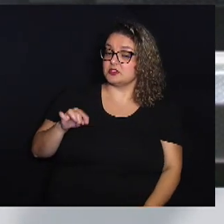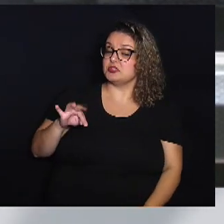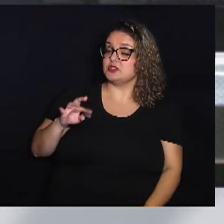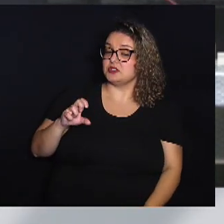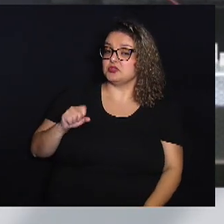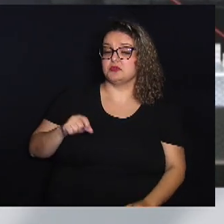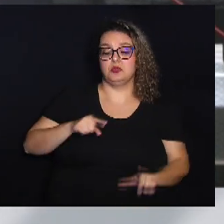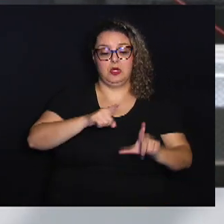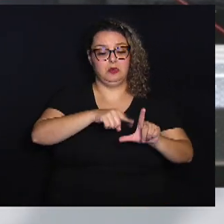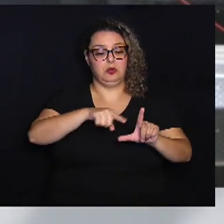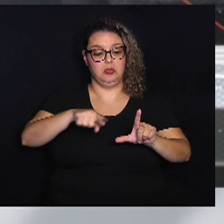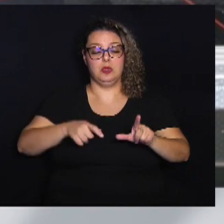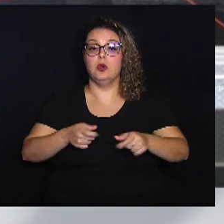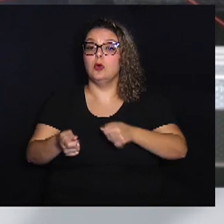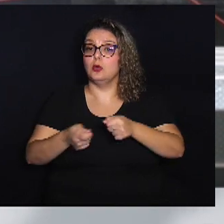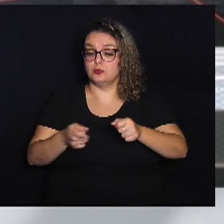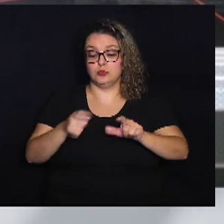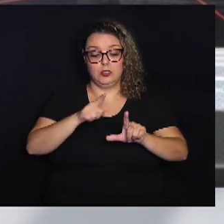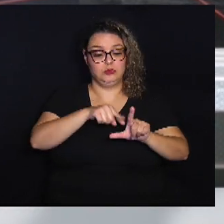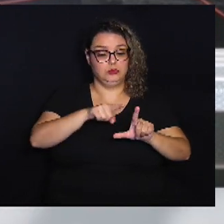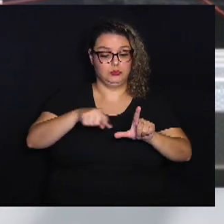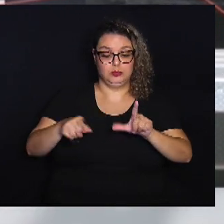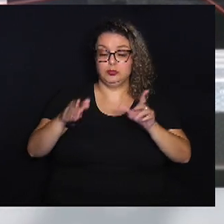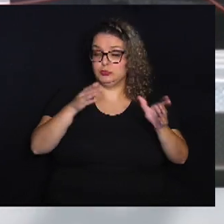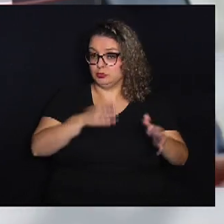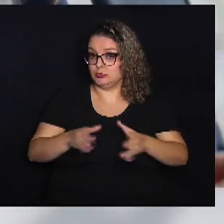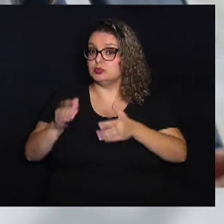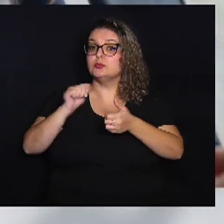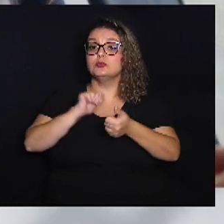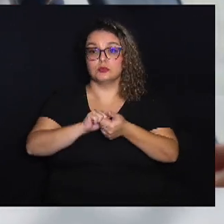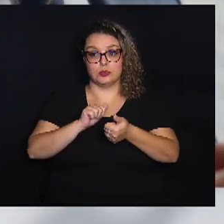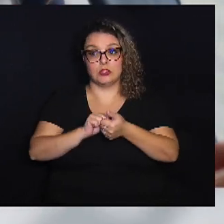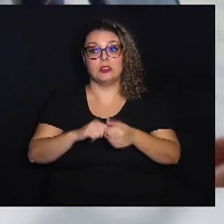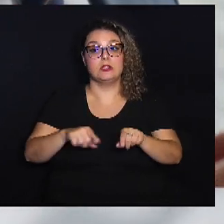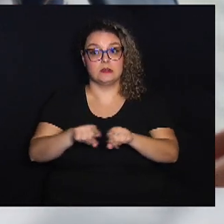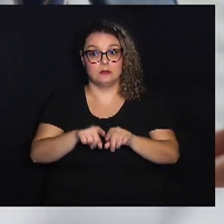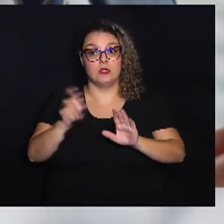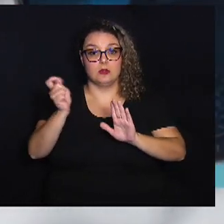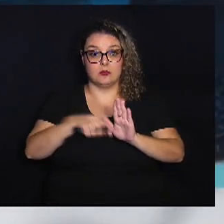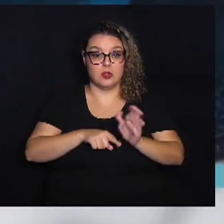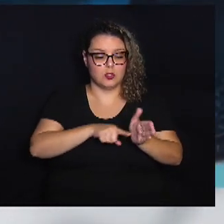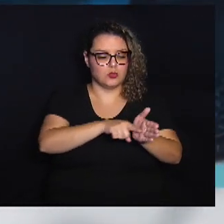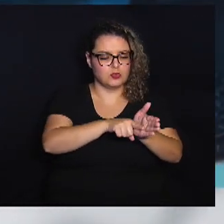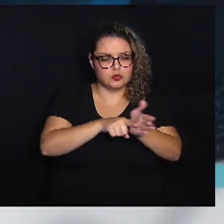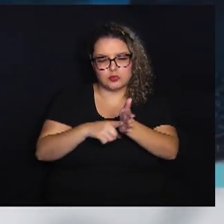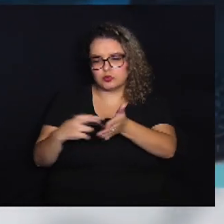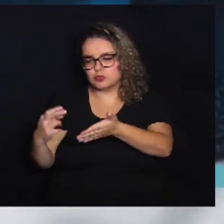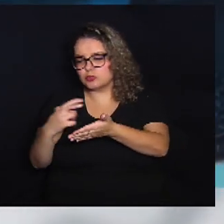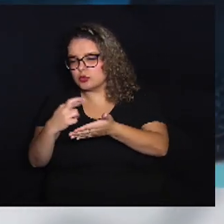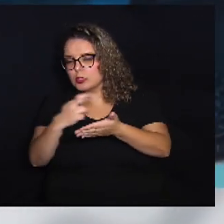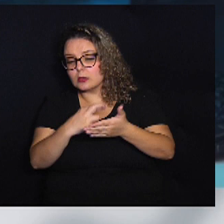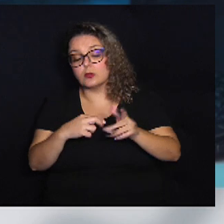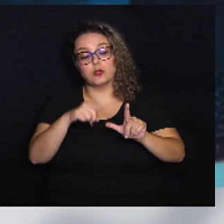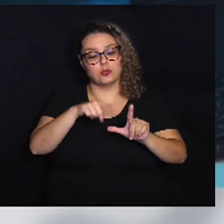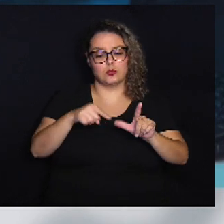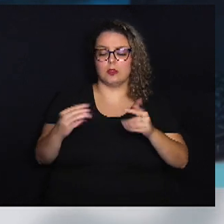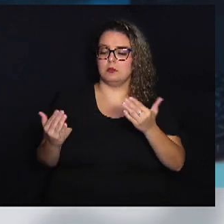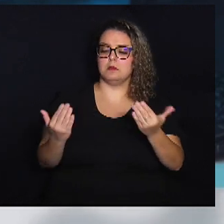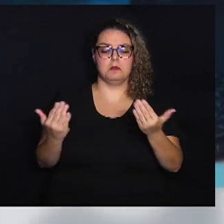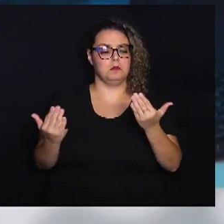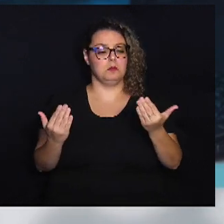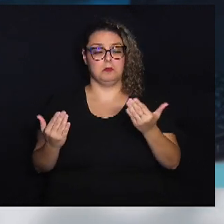trabalhos de controle estatístico, de produção e de qualidade. Também efetuar pesquisas e análises estatísticas.